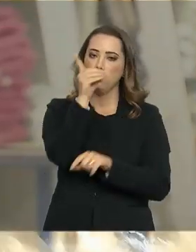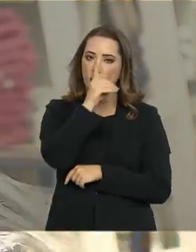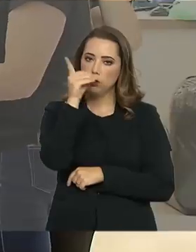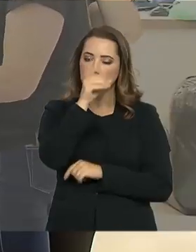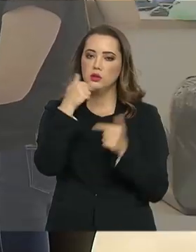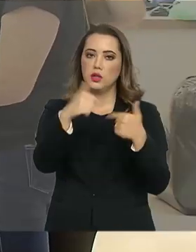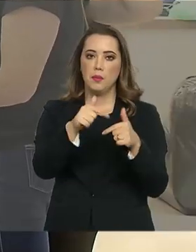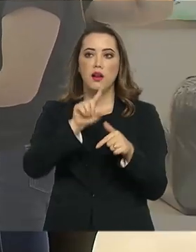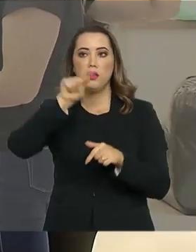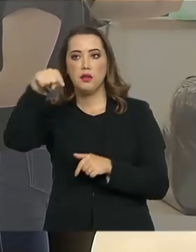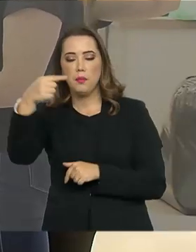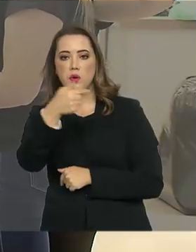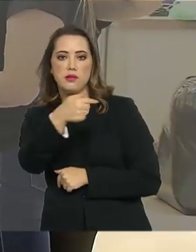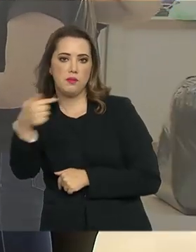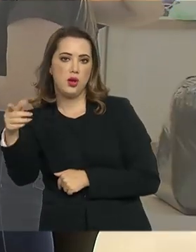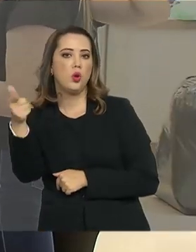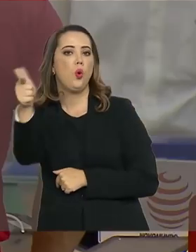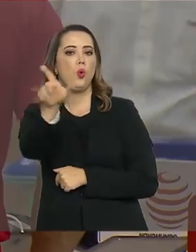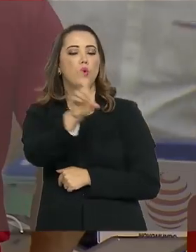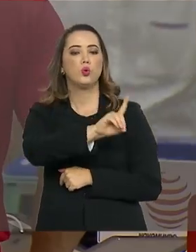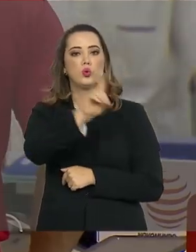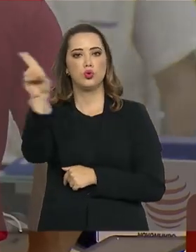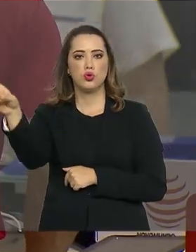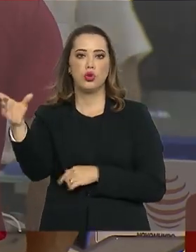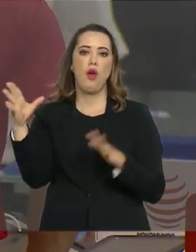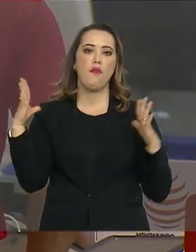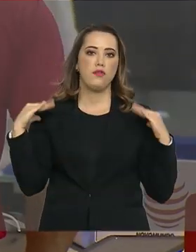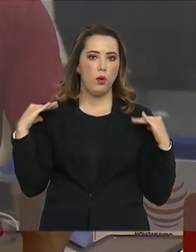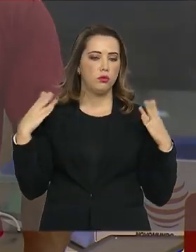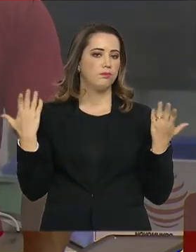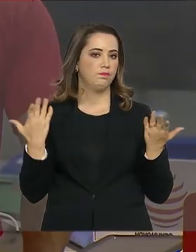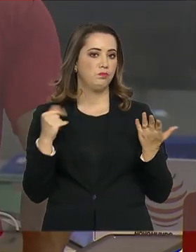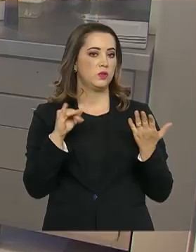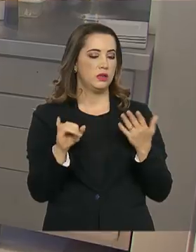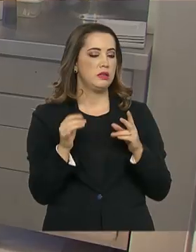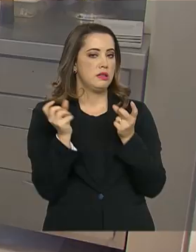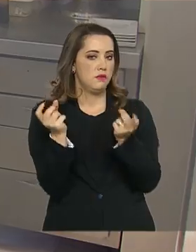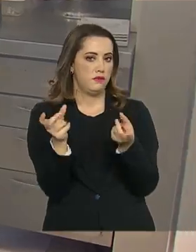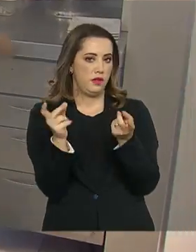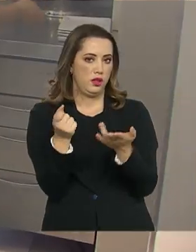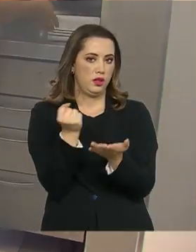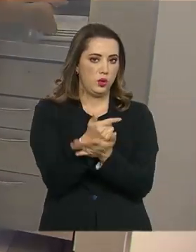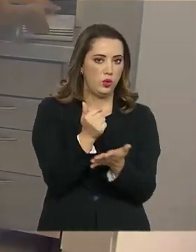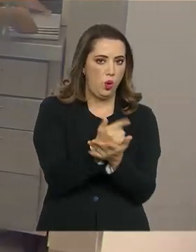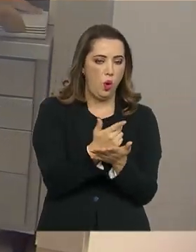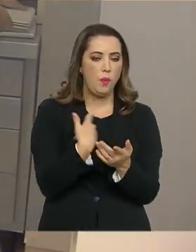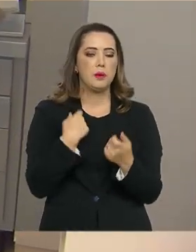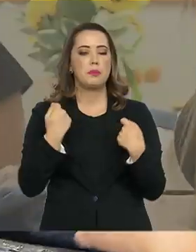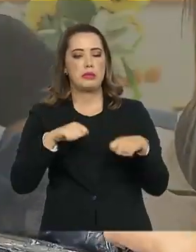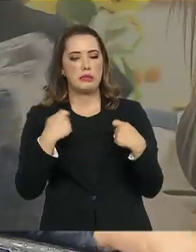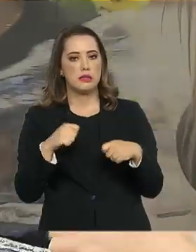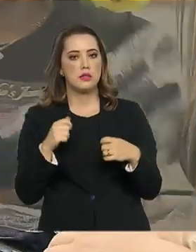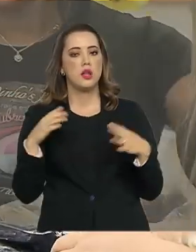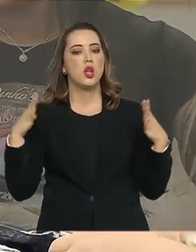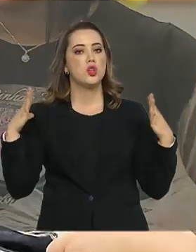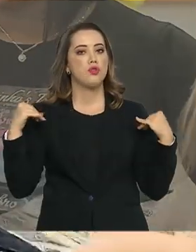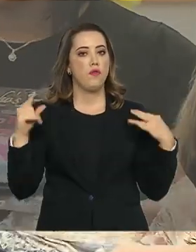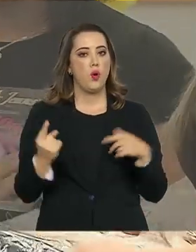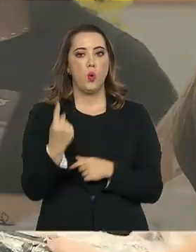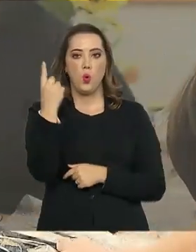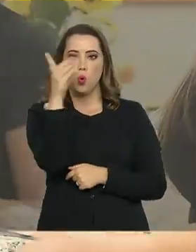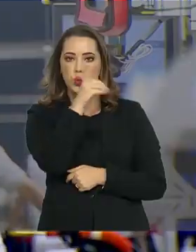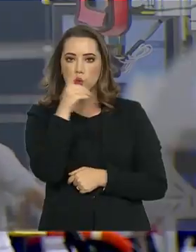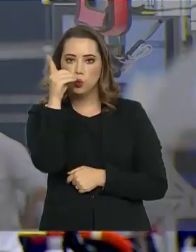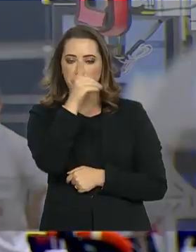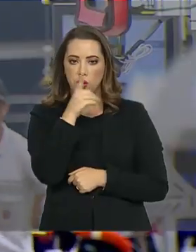remunerado em qualquer outro dia da semana. No caso do comércio e serviço, deverá haver folga em pelo menos um domingo a